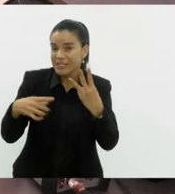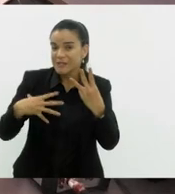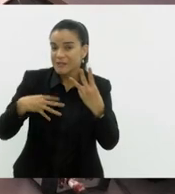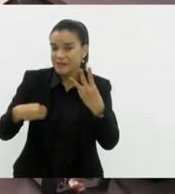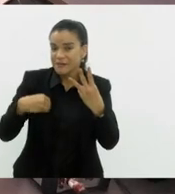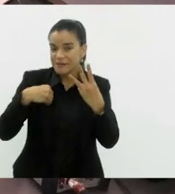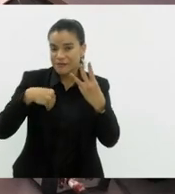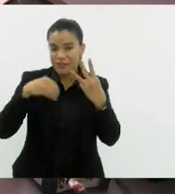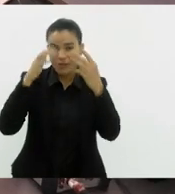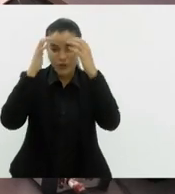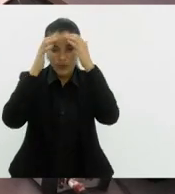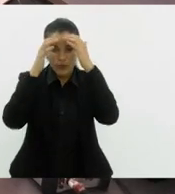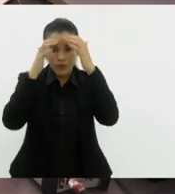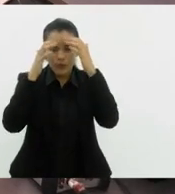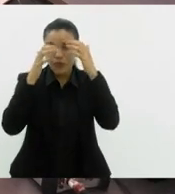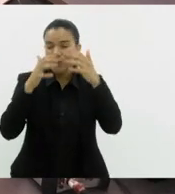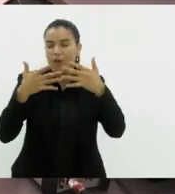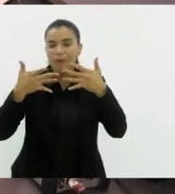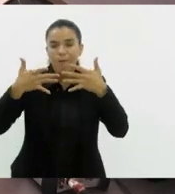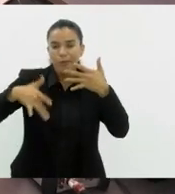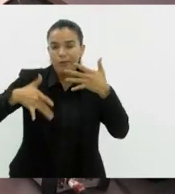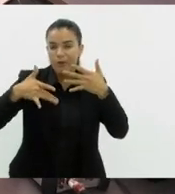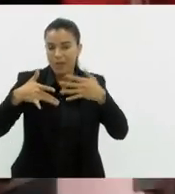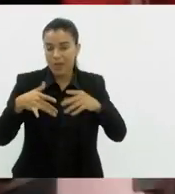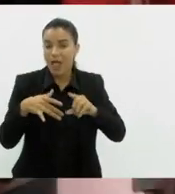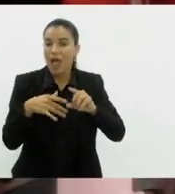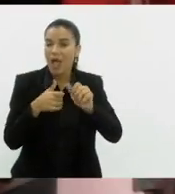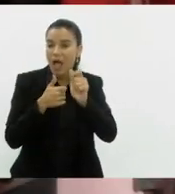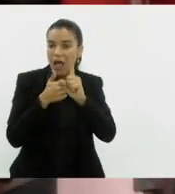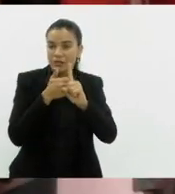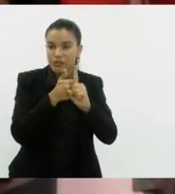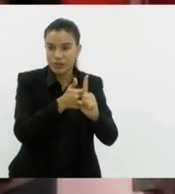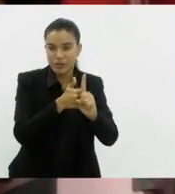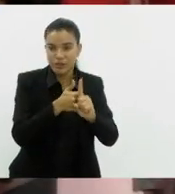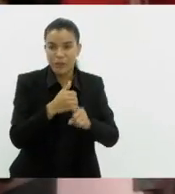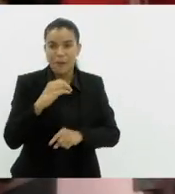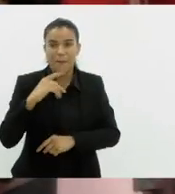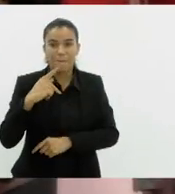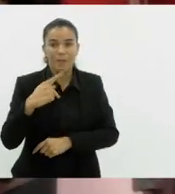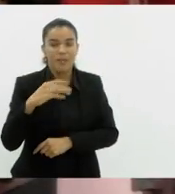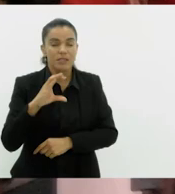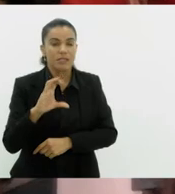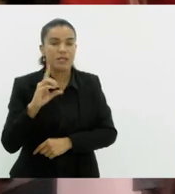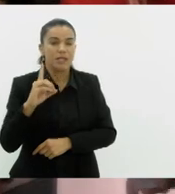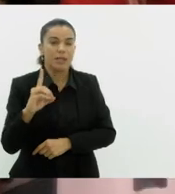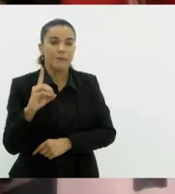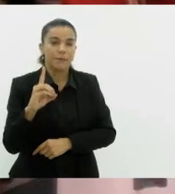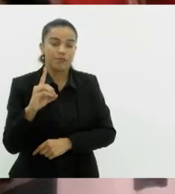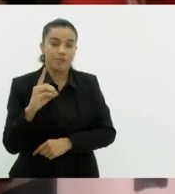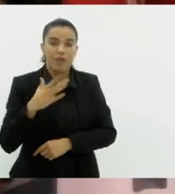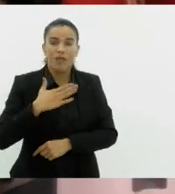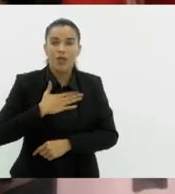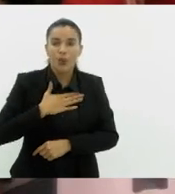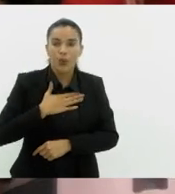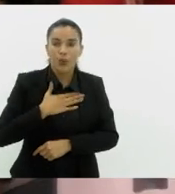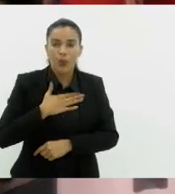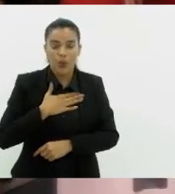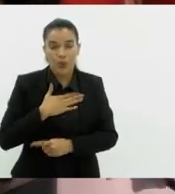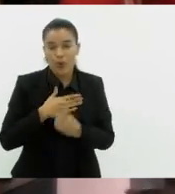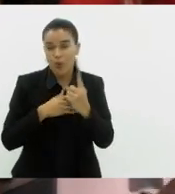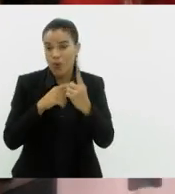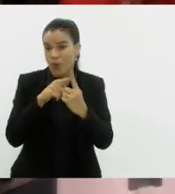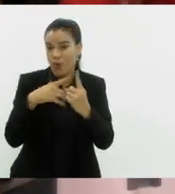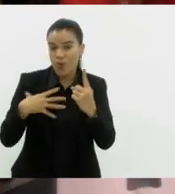autistas. Uma mãe com 1 filho PCD. Uma mãe como eu, que tenho